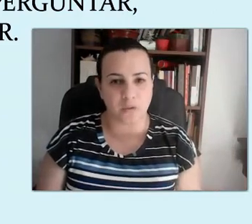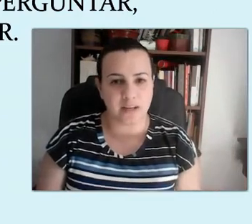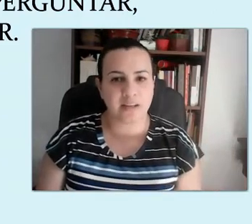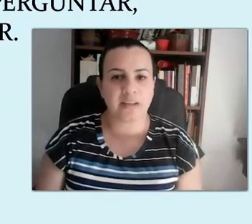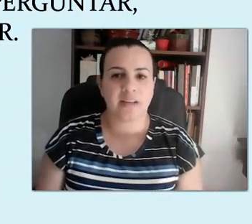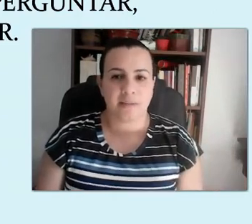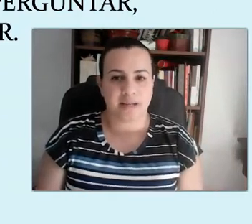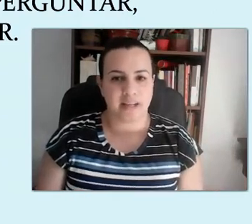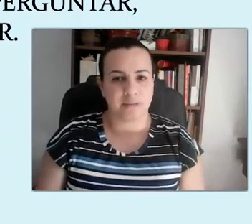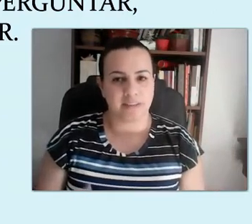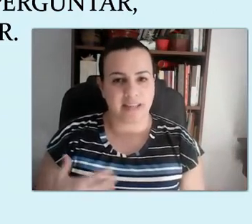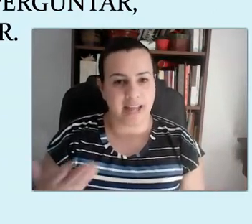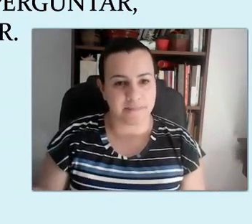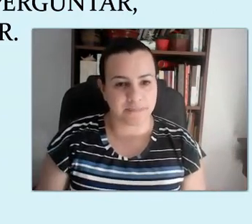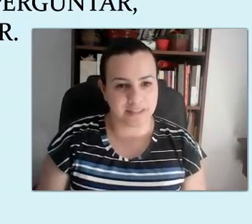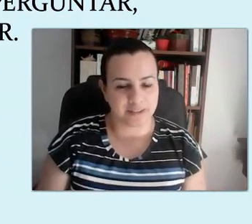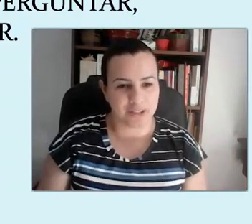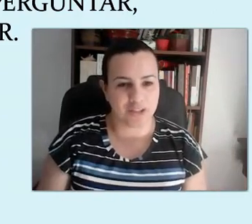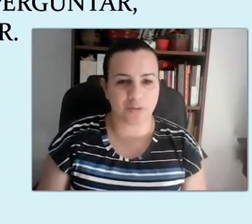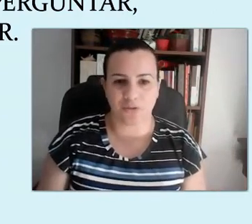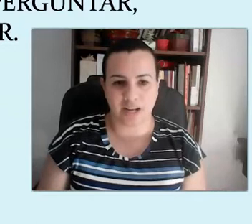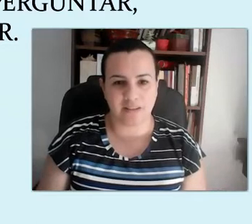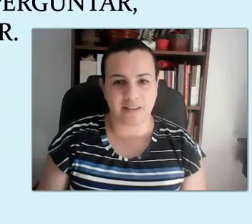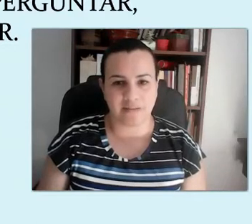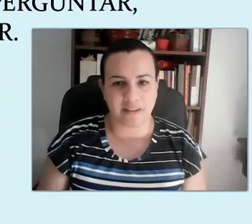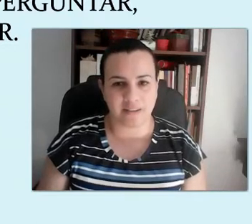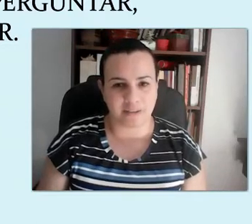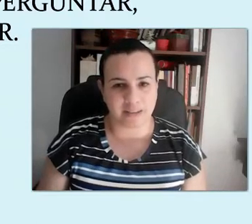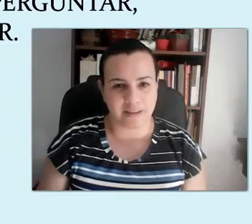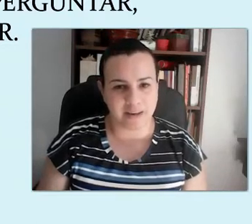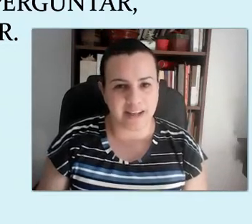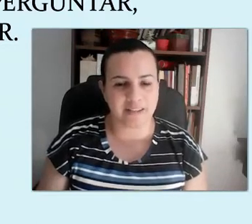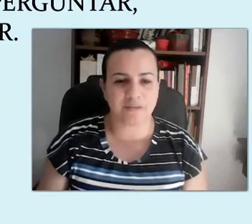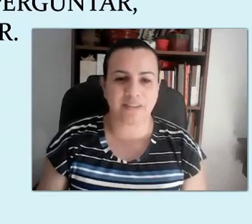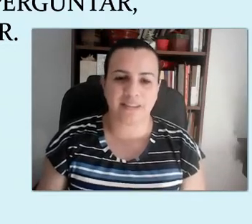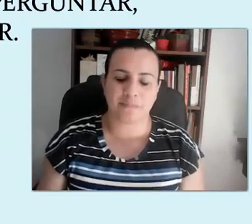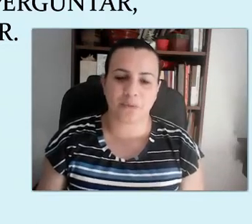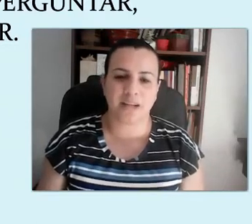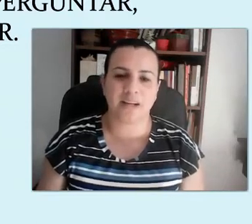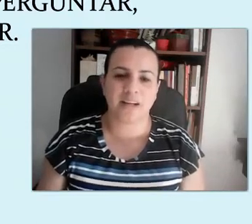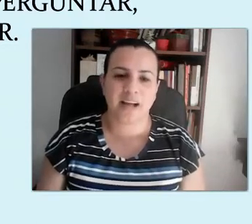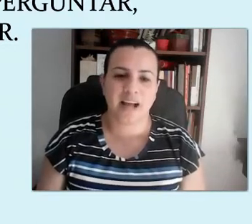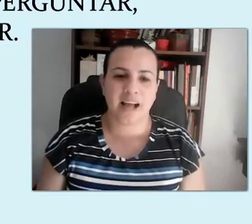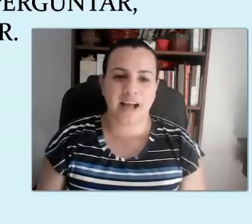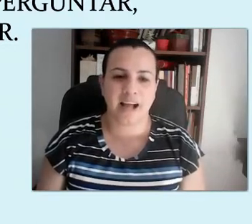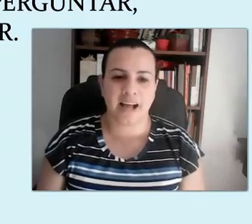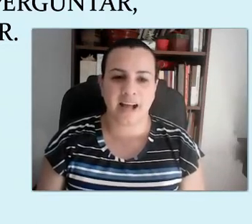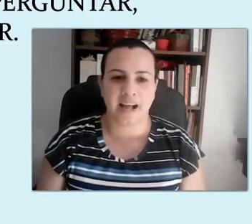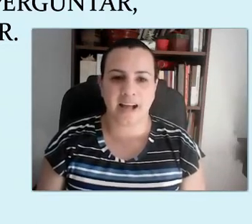da pessoa, para quem você quer transmitir o sujeito da frase, você muda